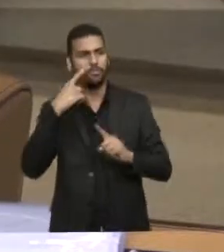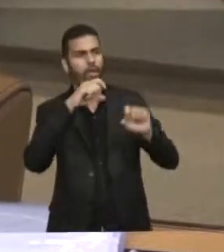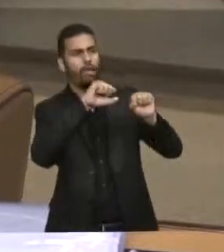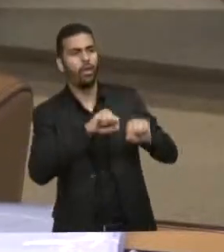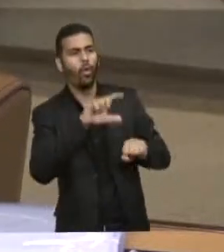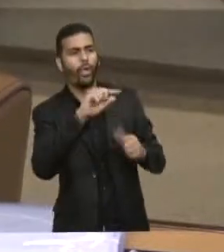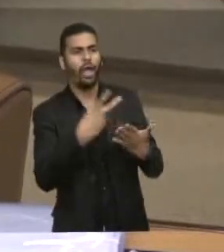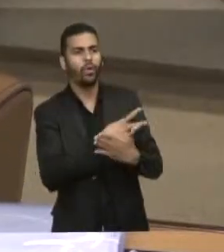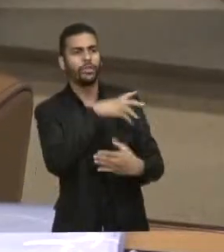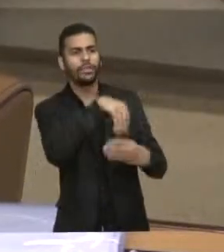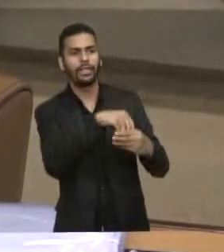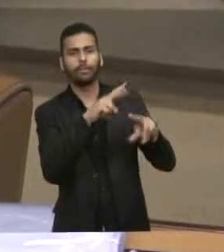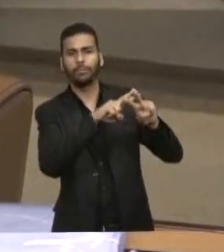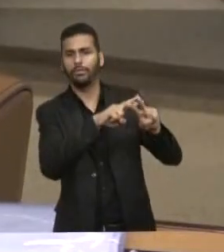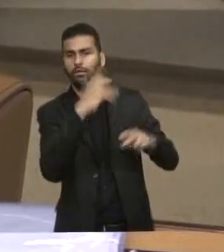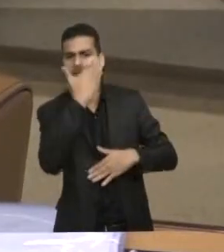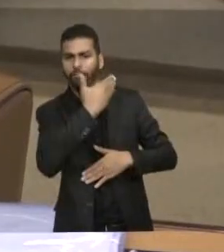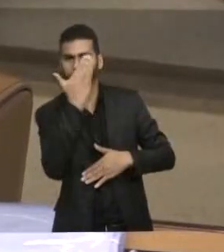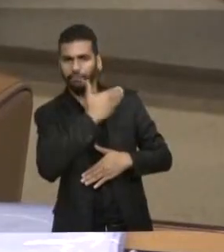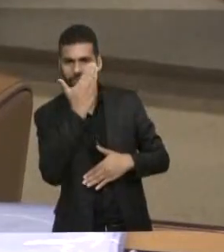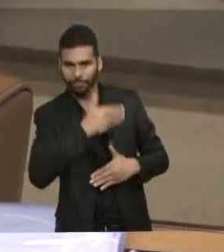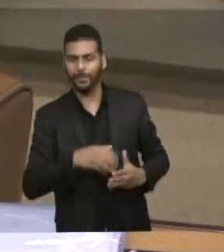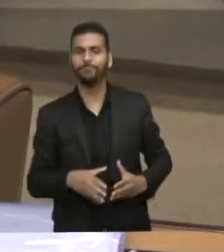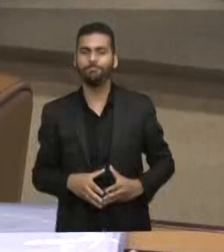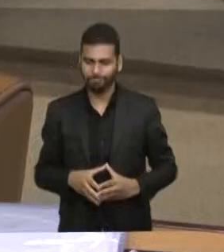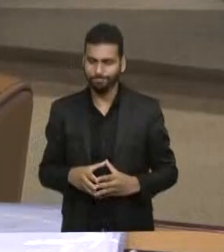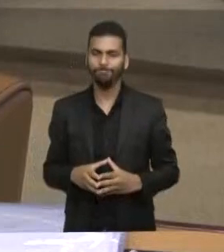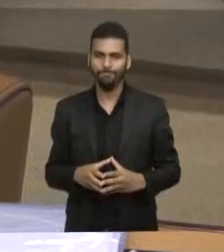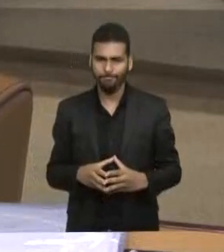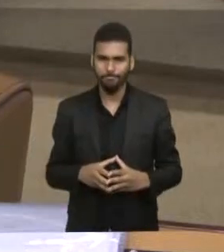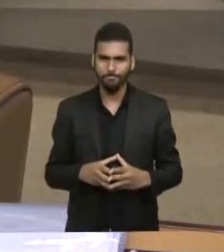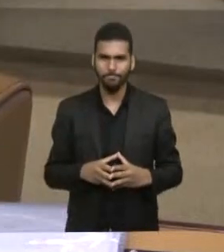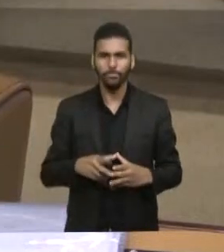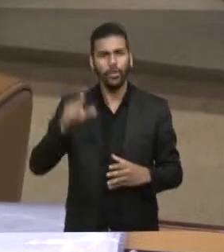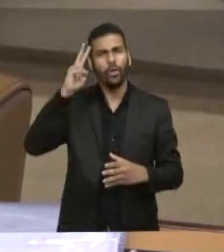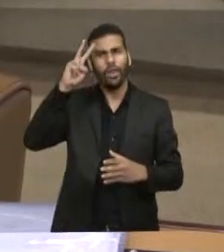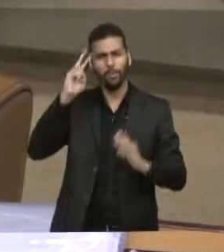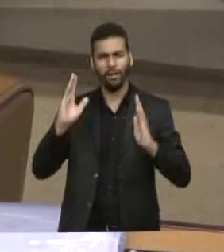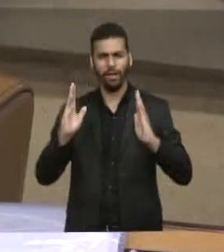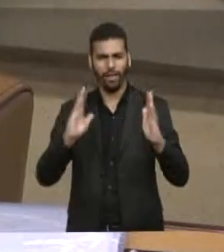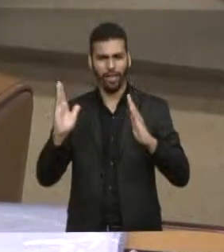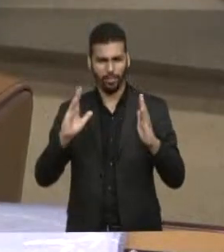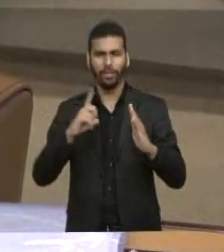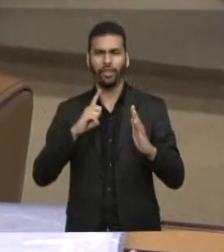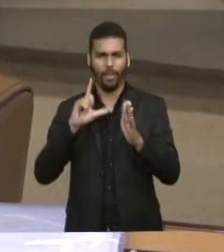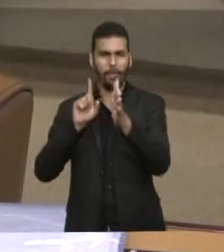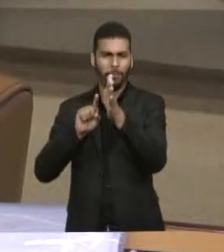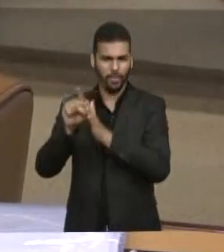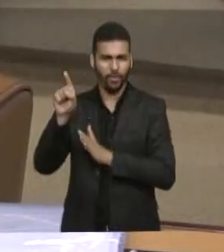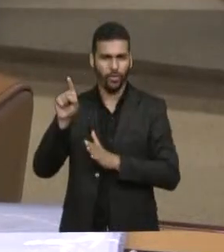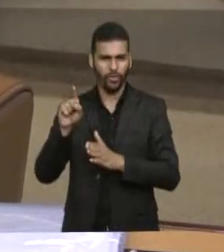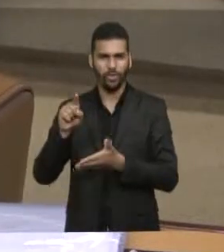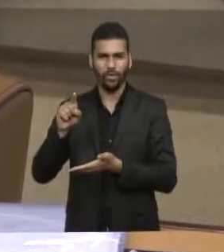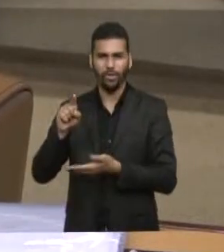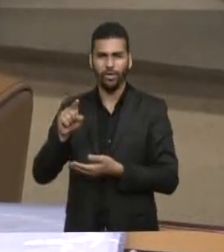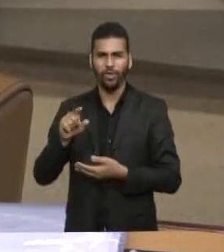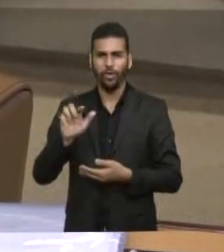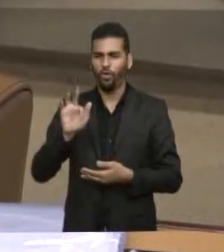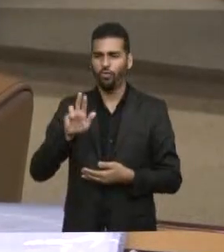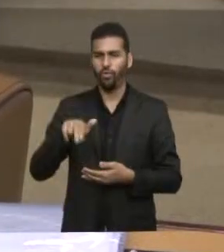nos presídios não toma conhecimento e numa pergunta que é época a fundação Anchieta